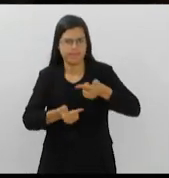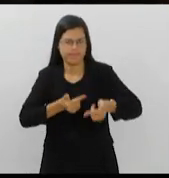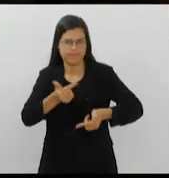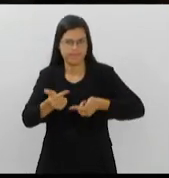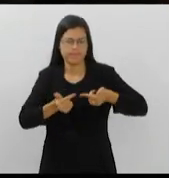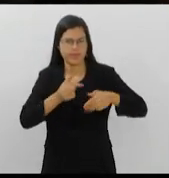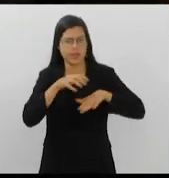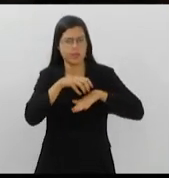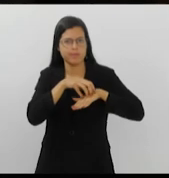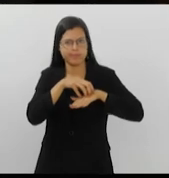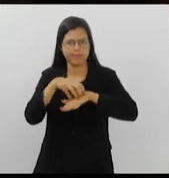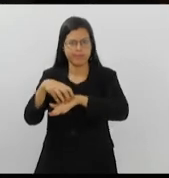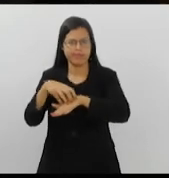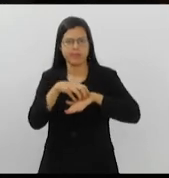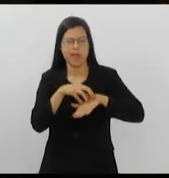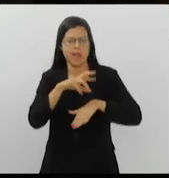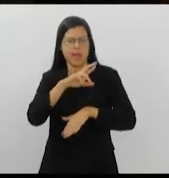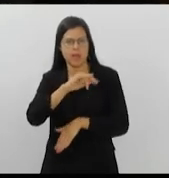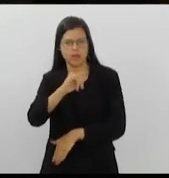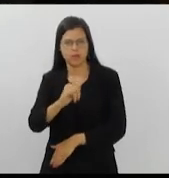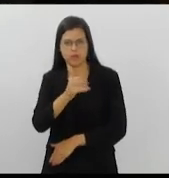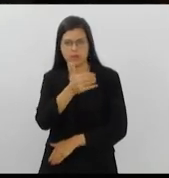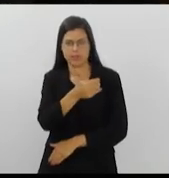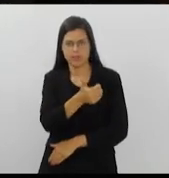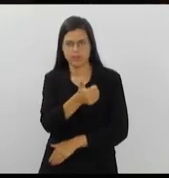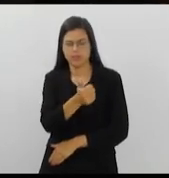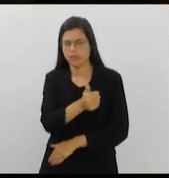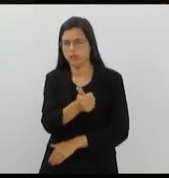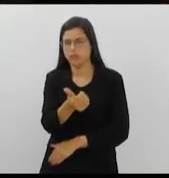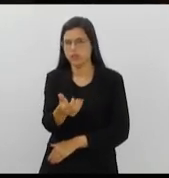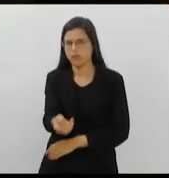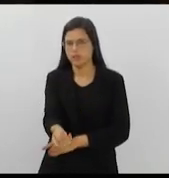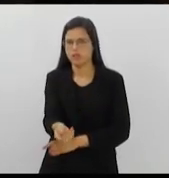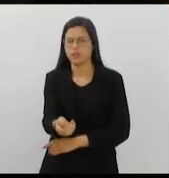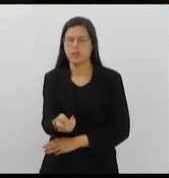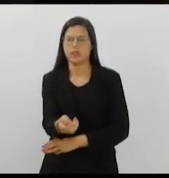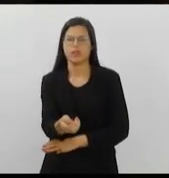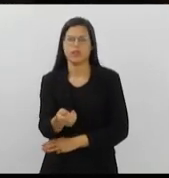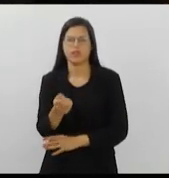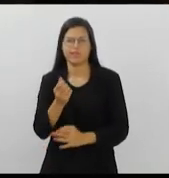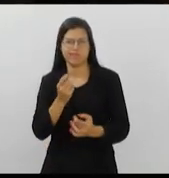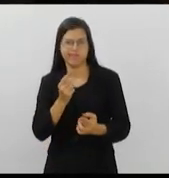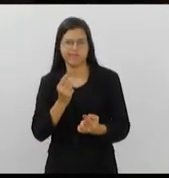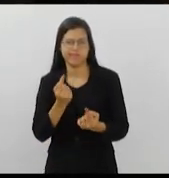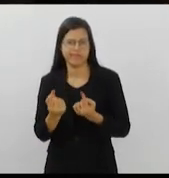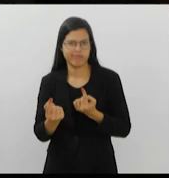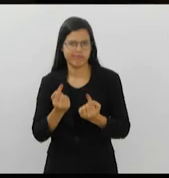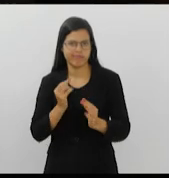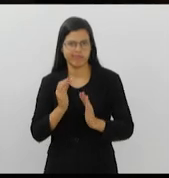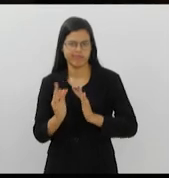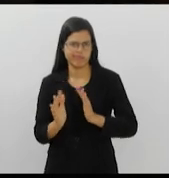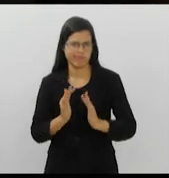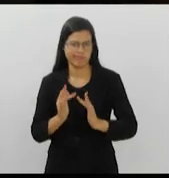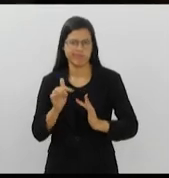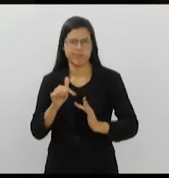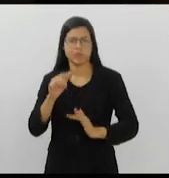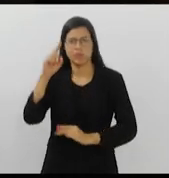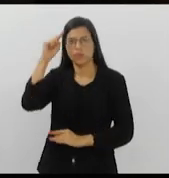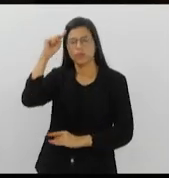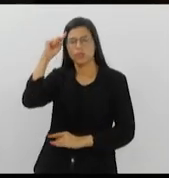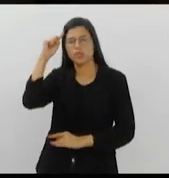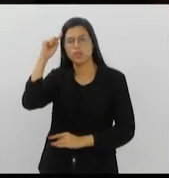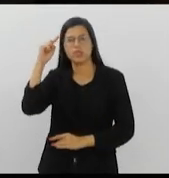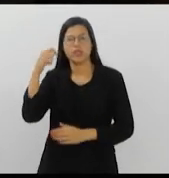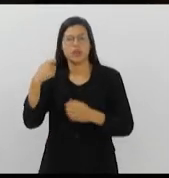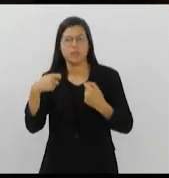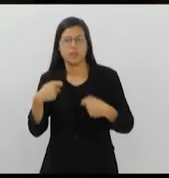pela RJ-116, principalmente, transitar no dia a dia. Você ter que vir à capital e pagar